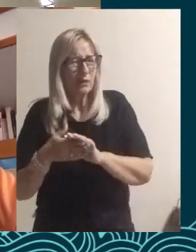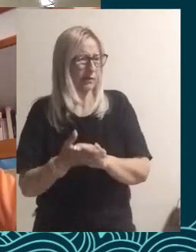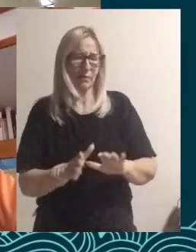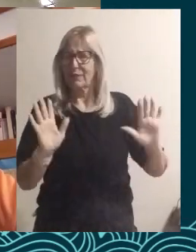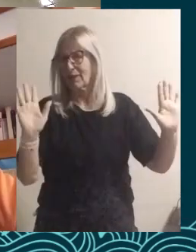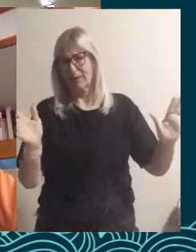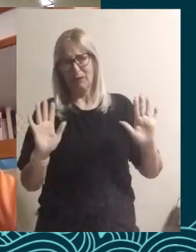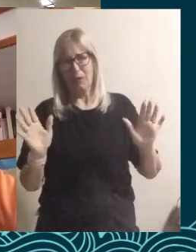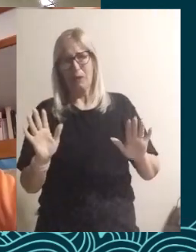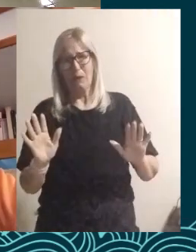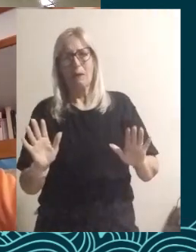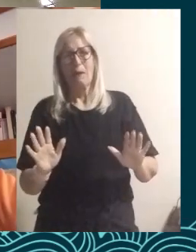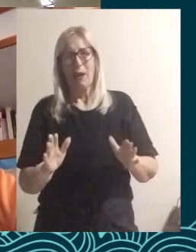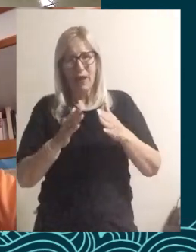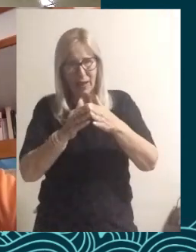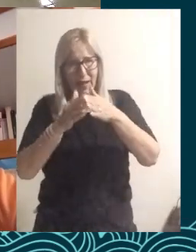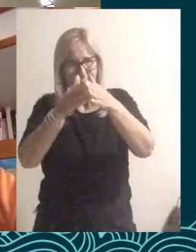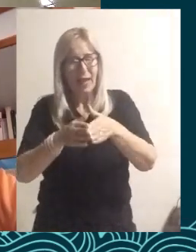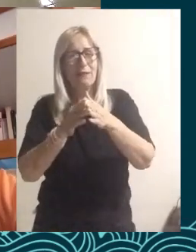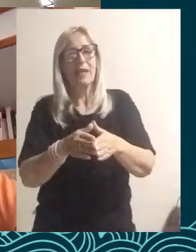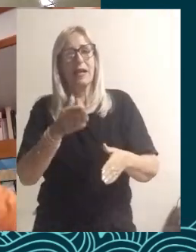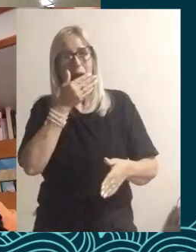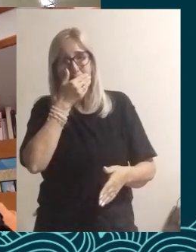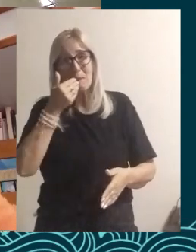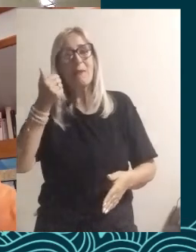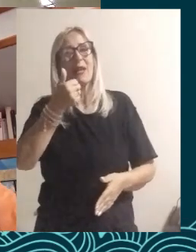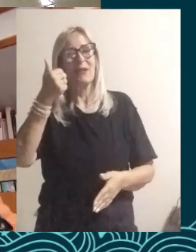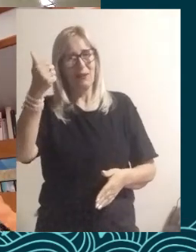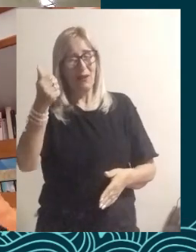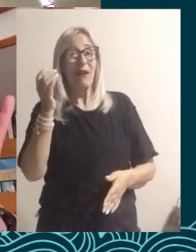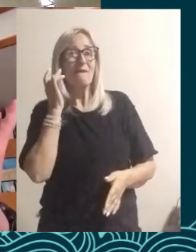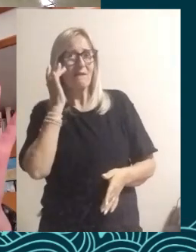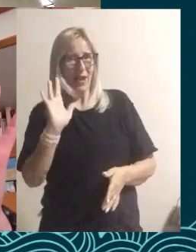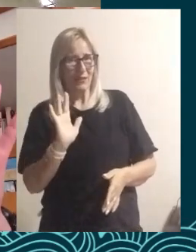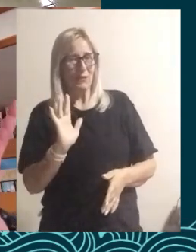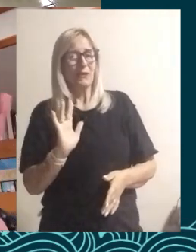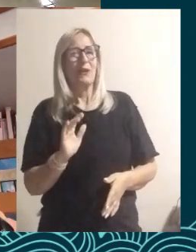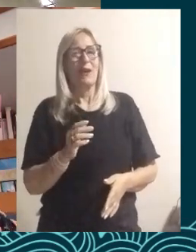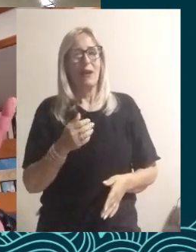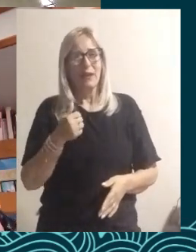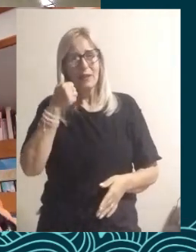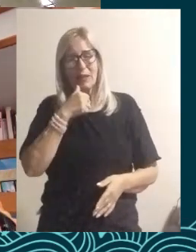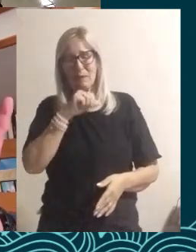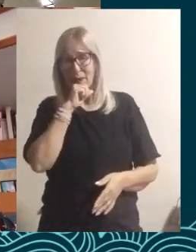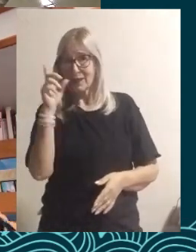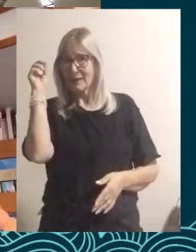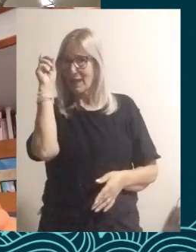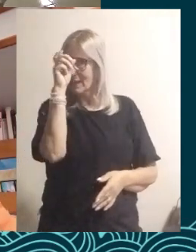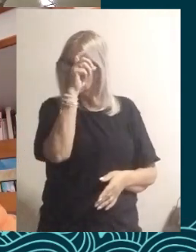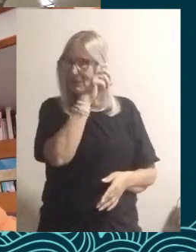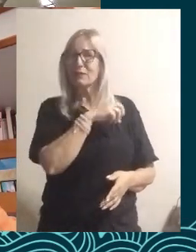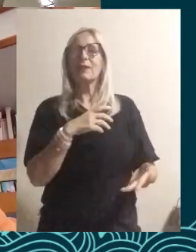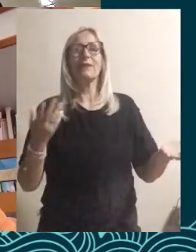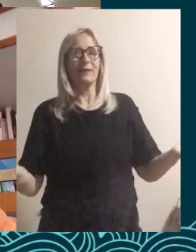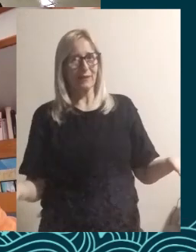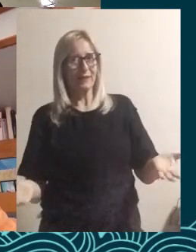dá conta sim, Rosane. Essa ideia de que não É é muito muita coisa. técnico, inacessível É, para algumas pessoas. Não,